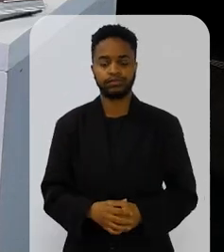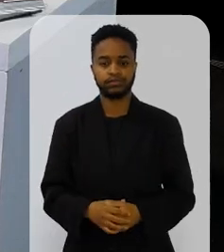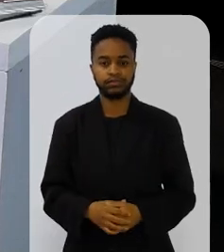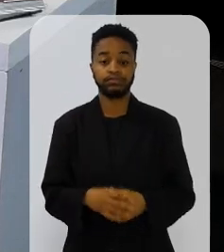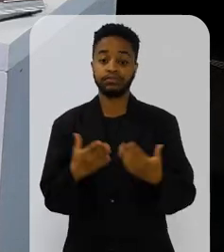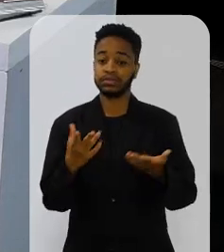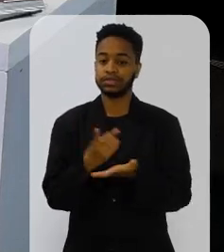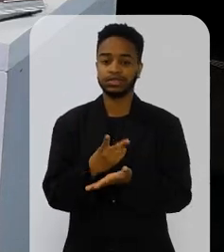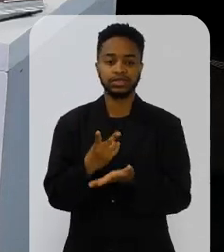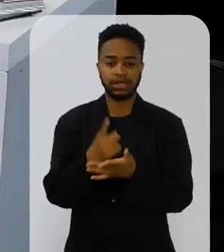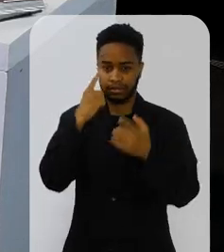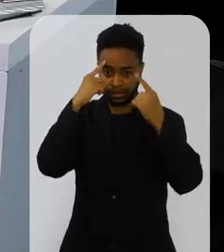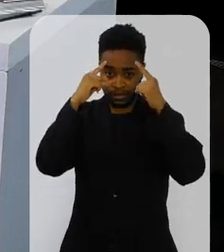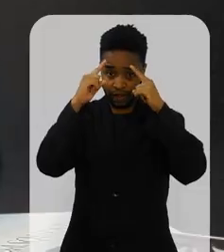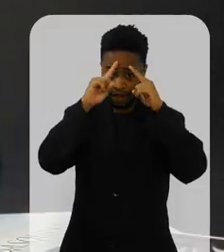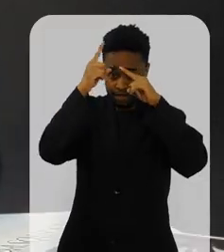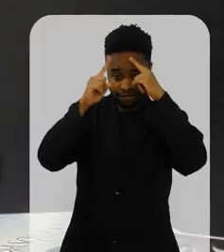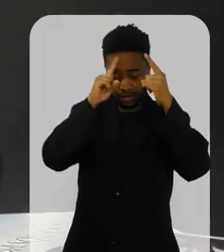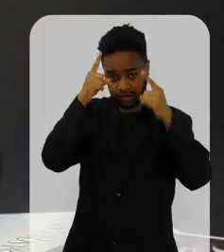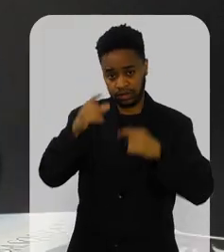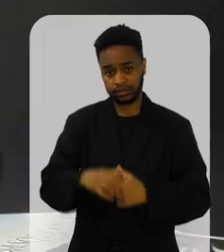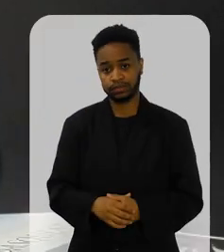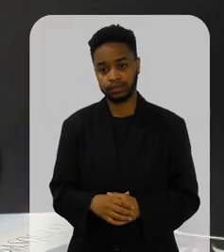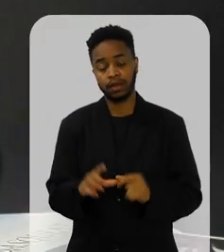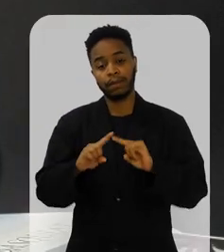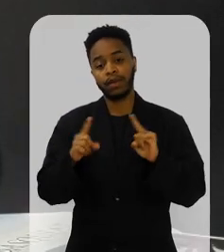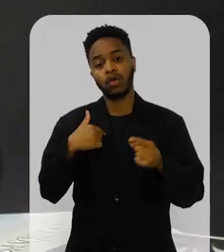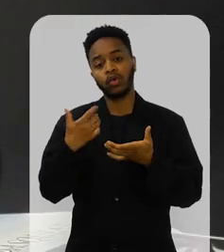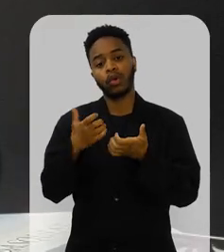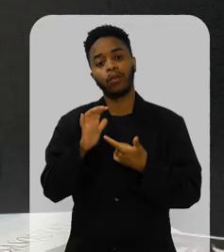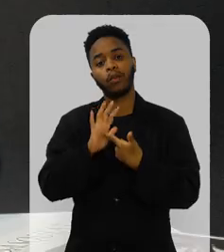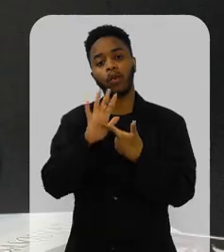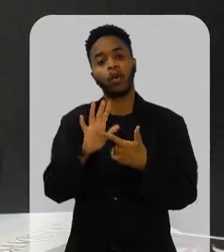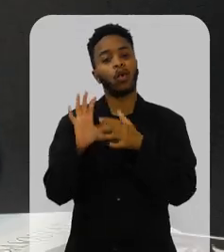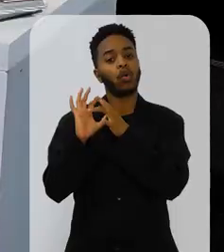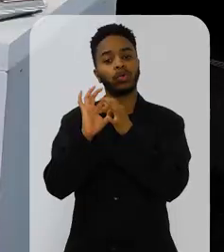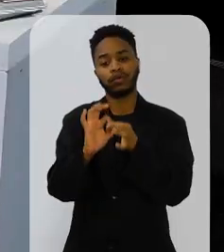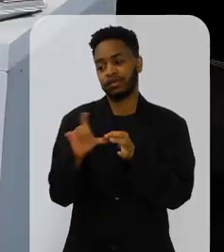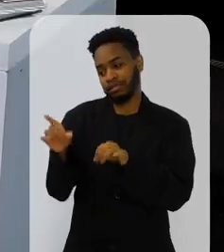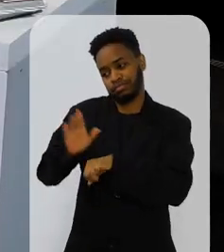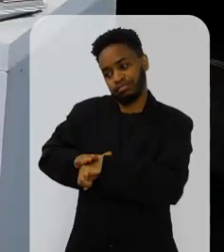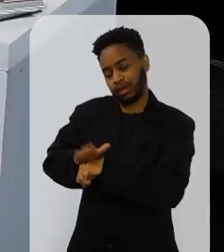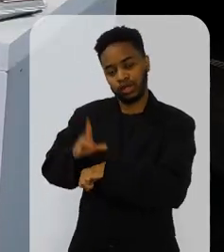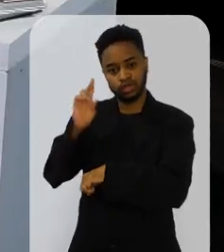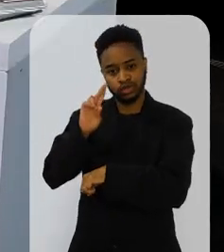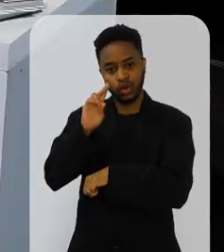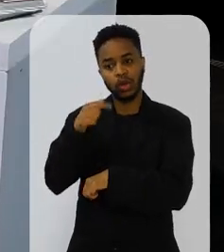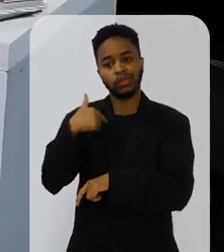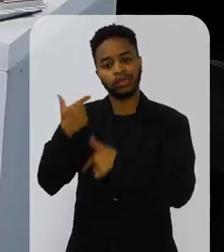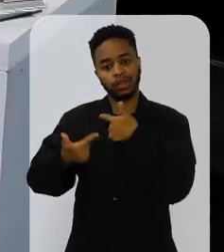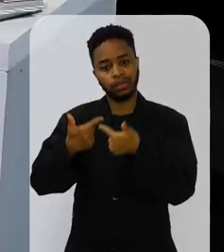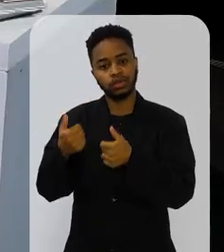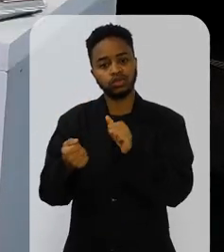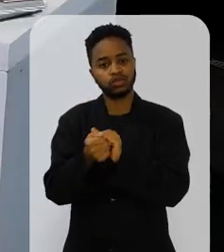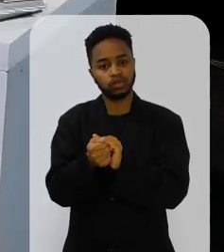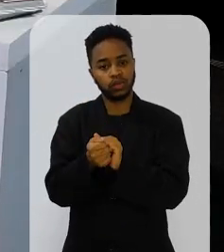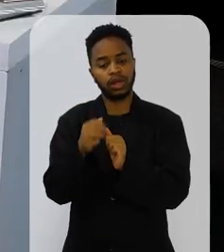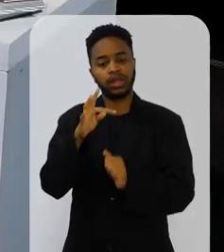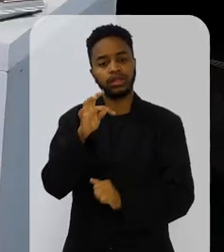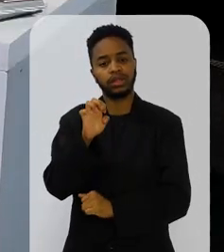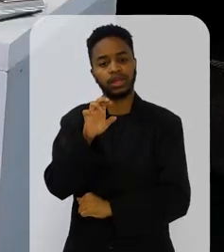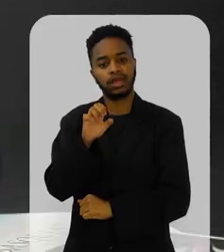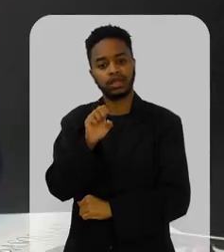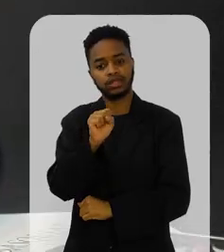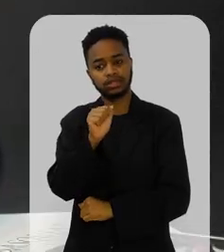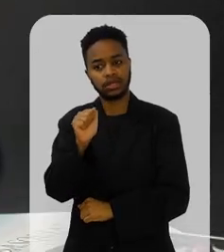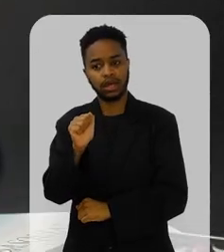estava sempre... Eu trabalho... Só para contextualizar, não, eu trabalhei... a história é sua, Trabalhei com ele, o Tereza Benguela,